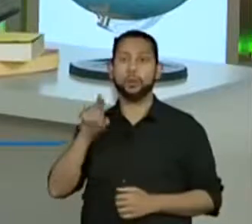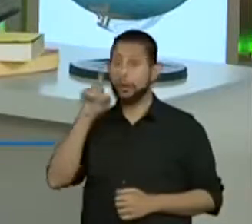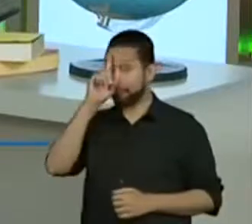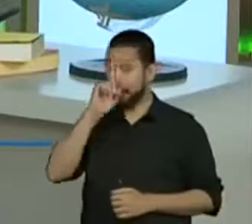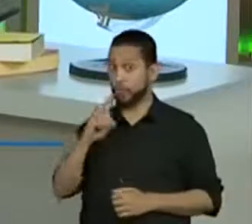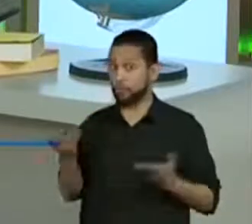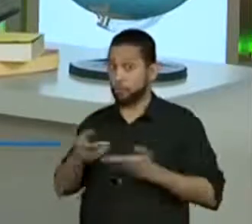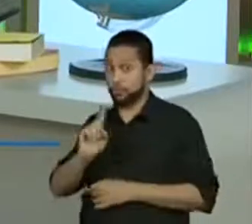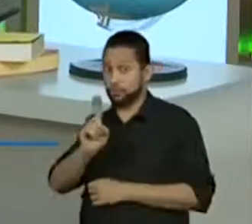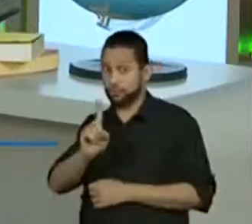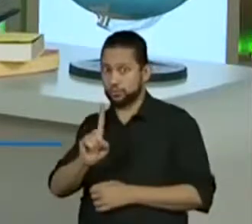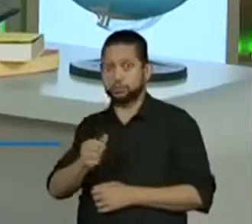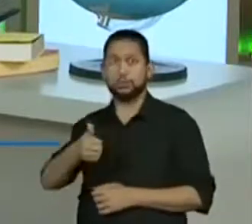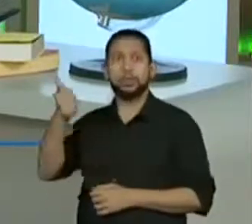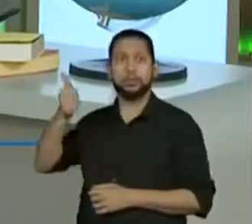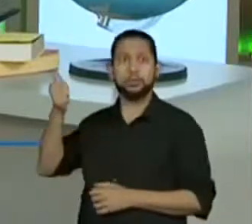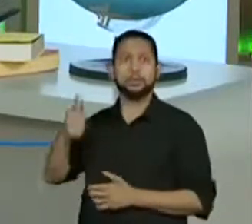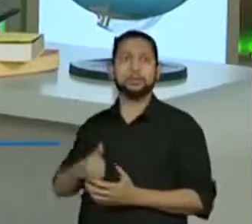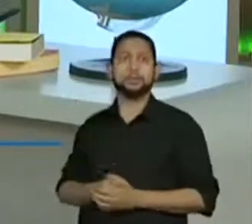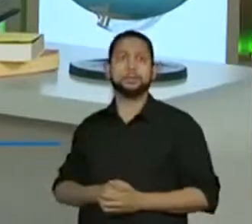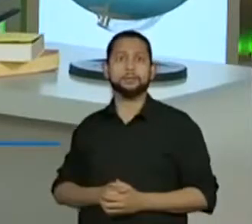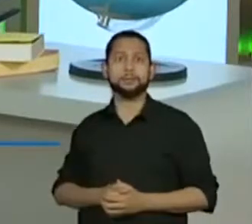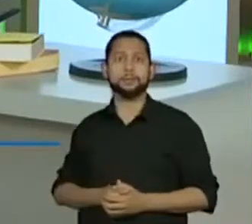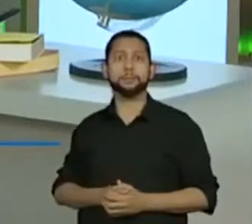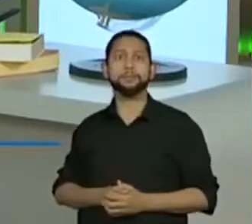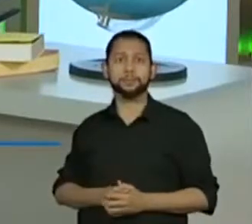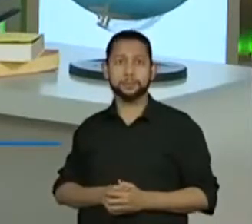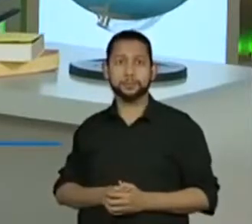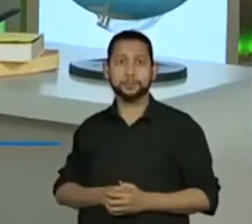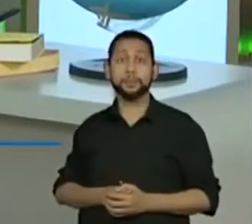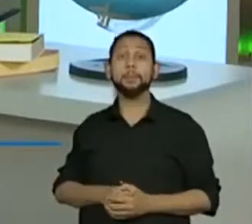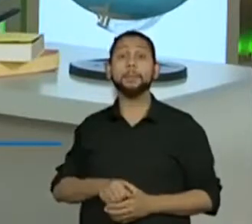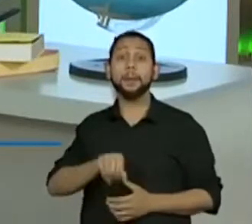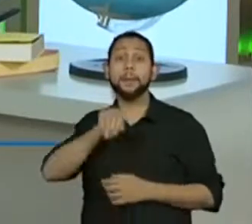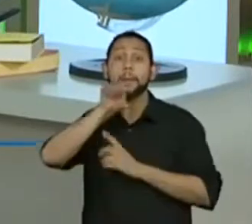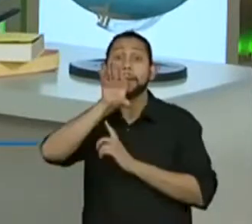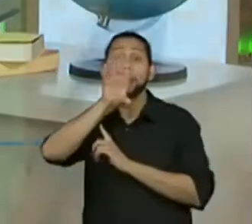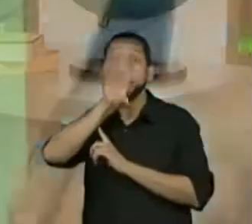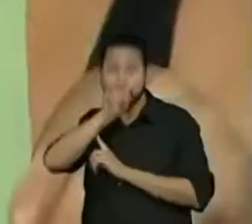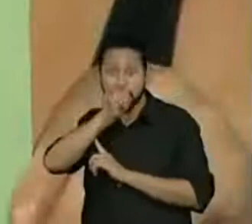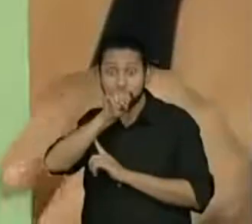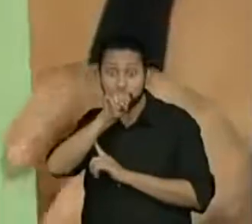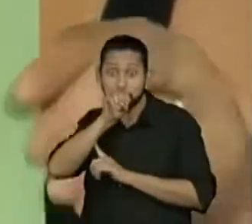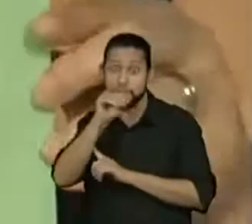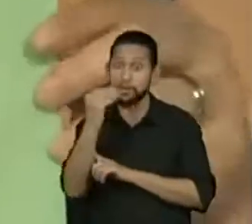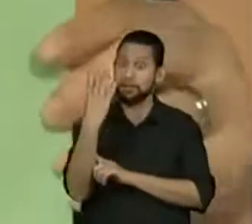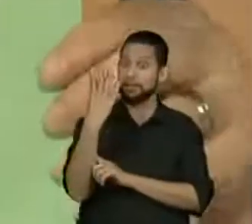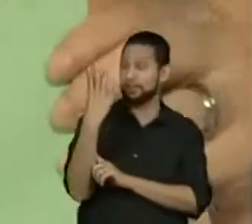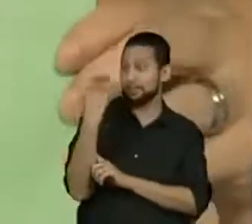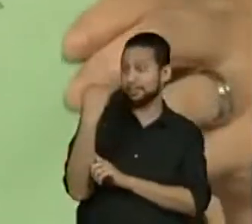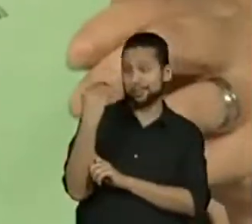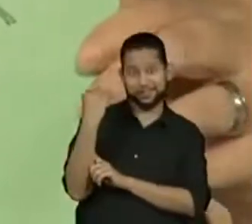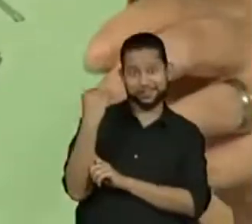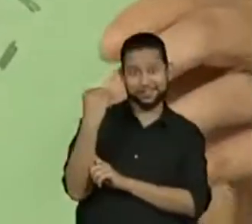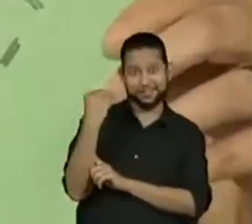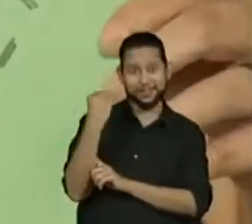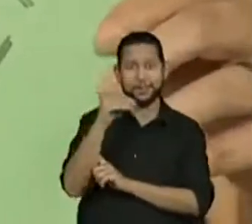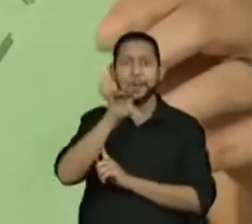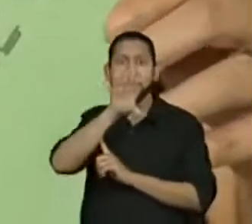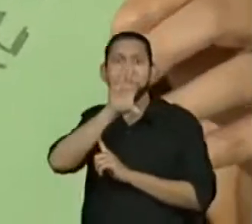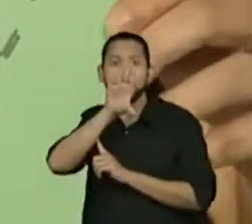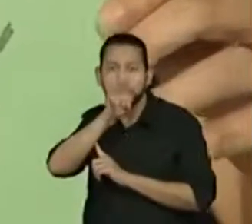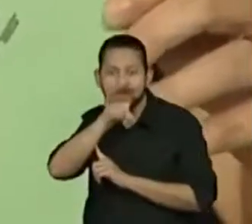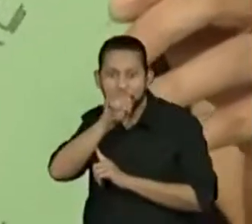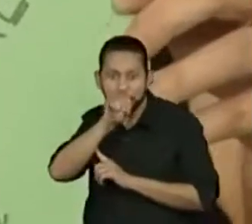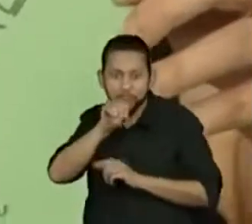Amarelinho eu não vou apresentar hoje o último é esse aqui ó e o pato tira retrato o pato tira